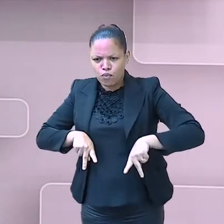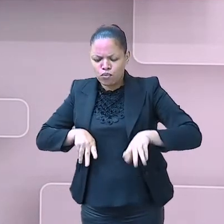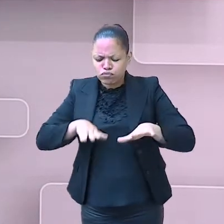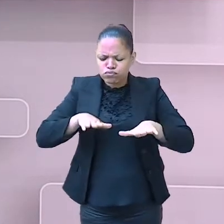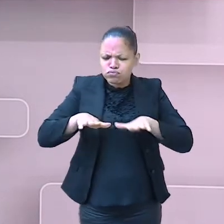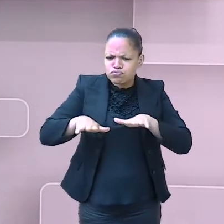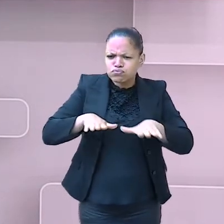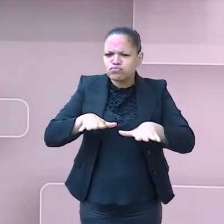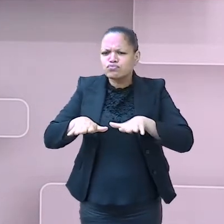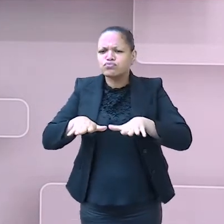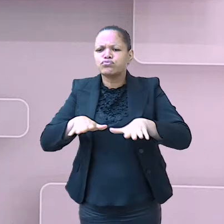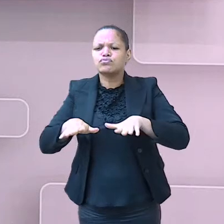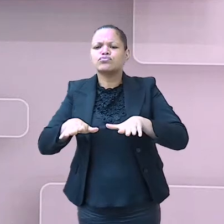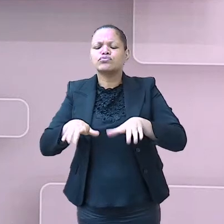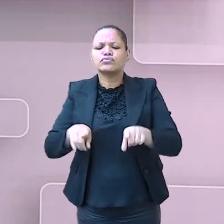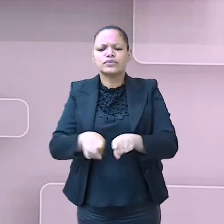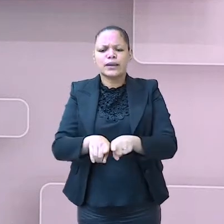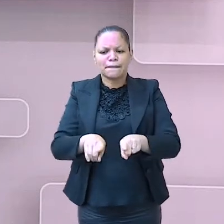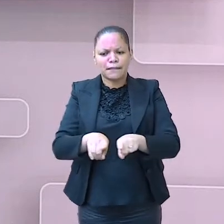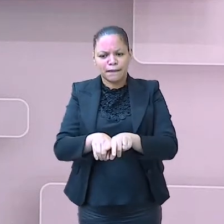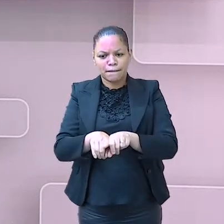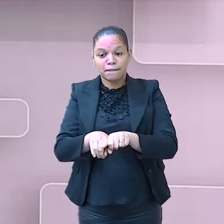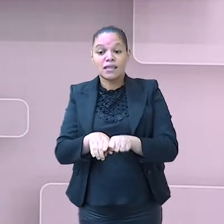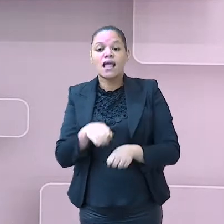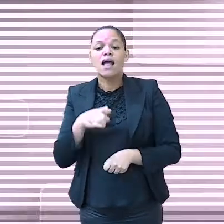dos vertebrados, nós temos